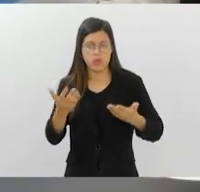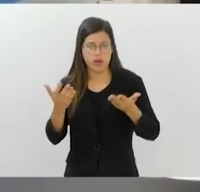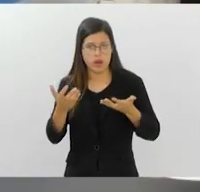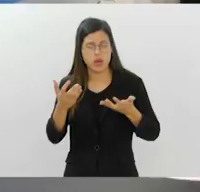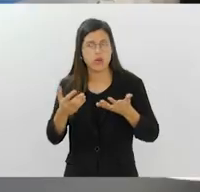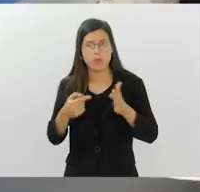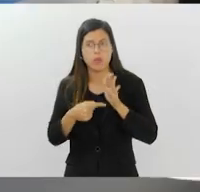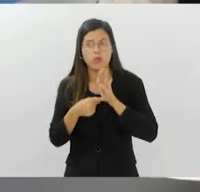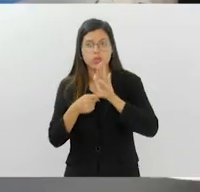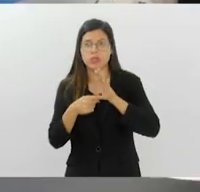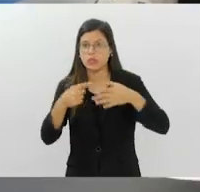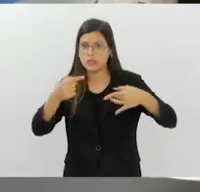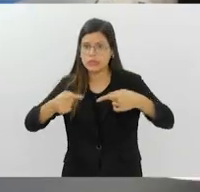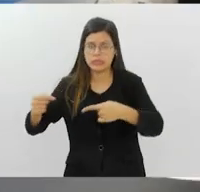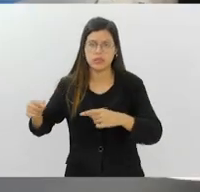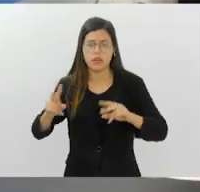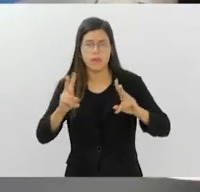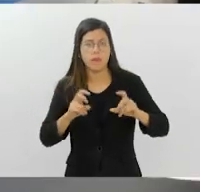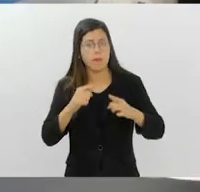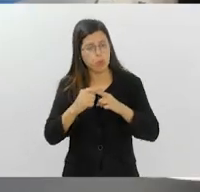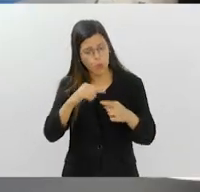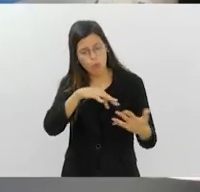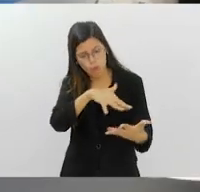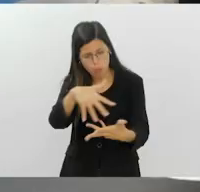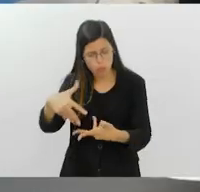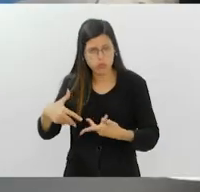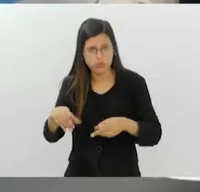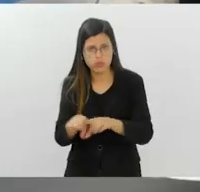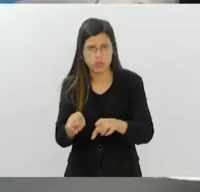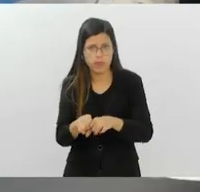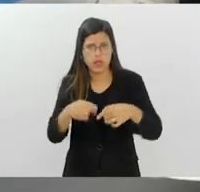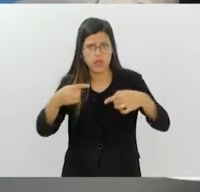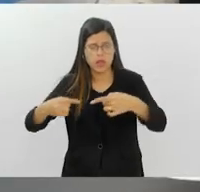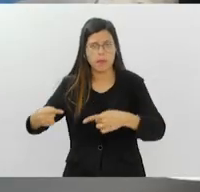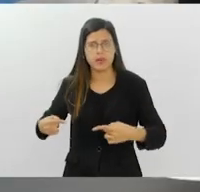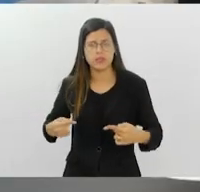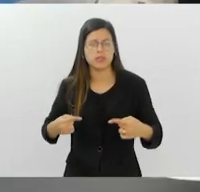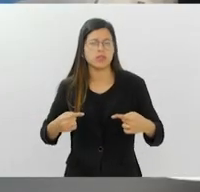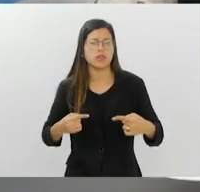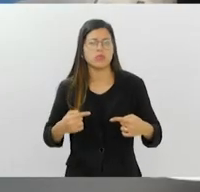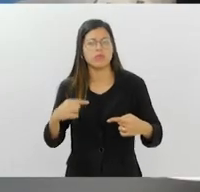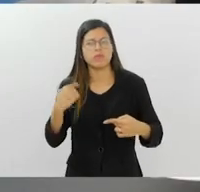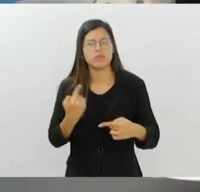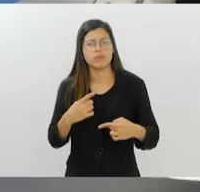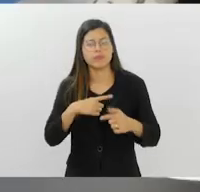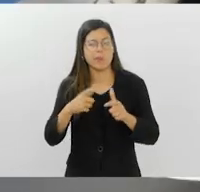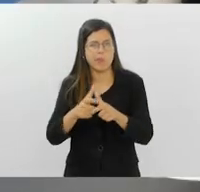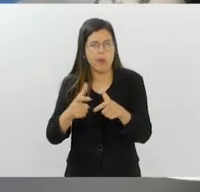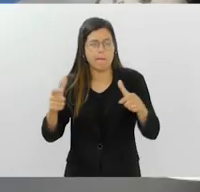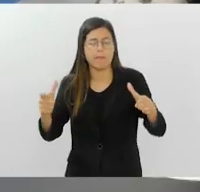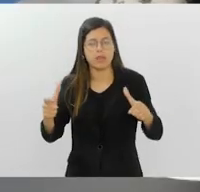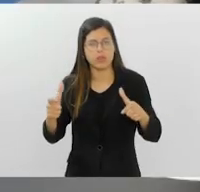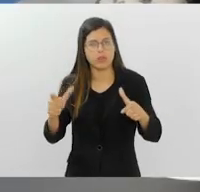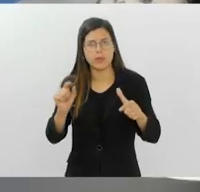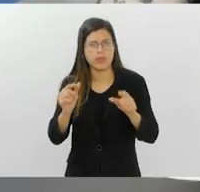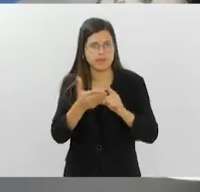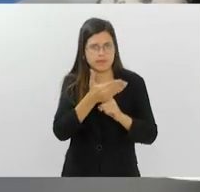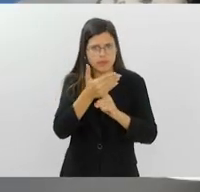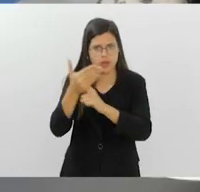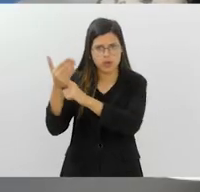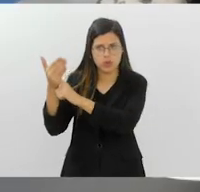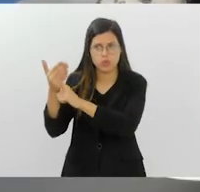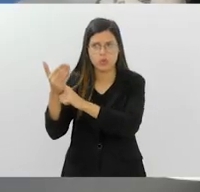gente tá debatendo esse tema porque o mundo tá debatendo e objetivamente a gente tem uma ampliação da tecnologia de